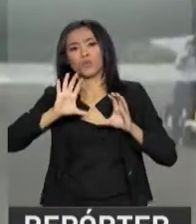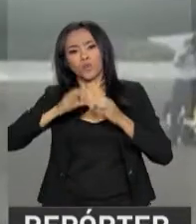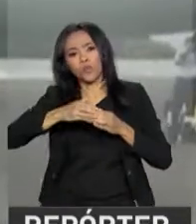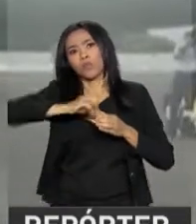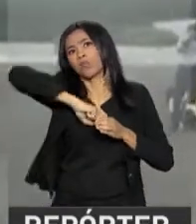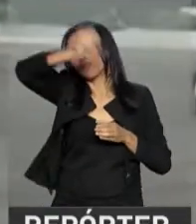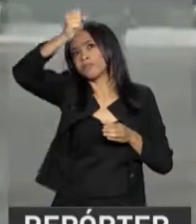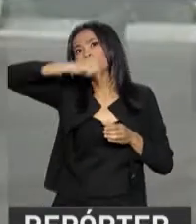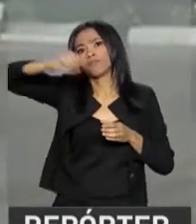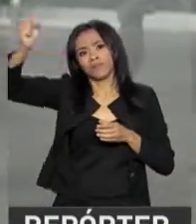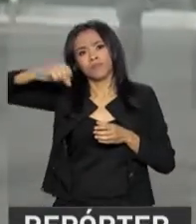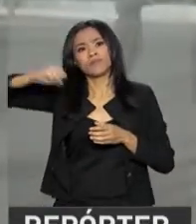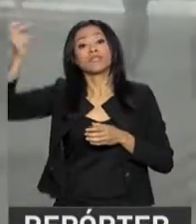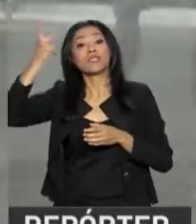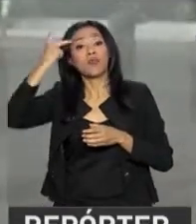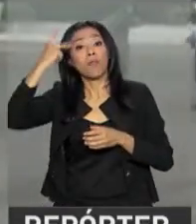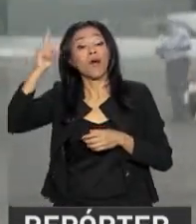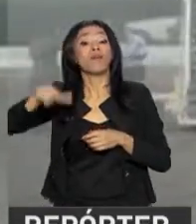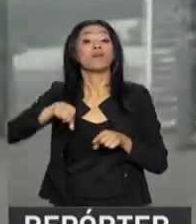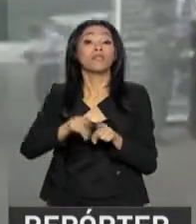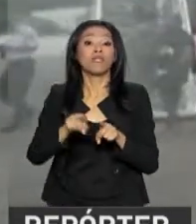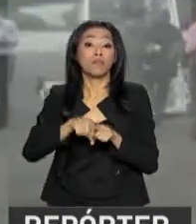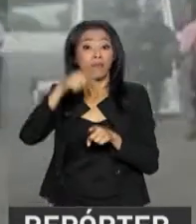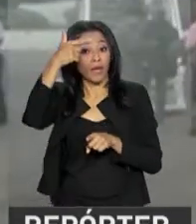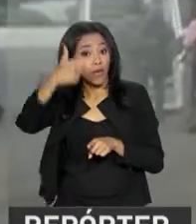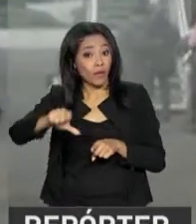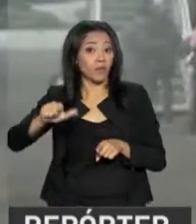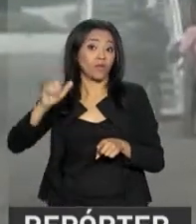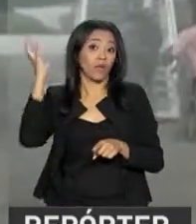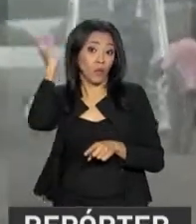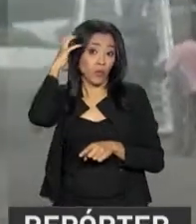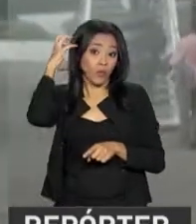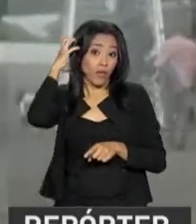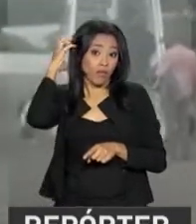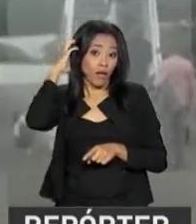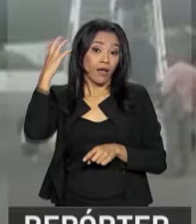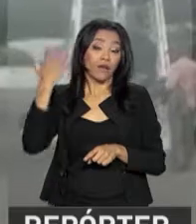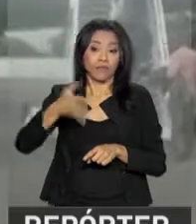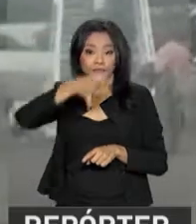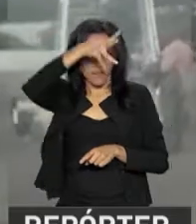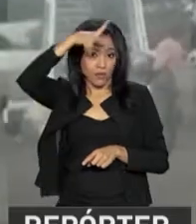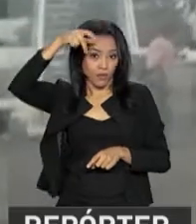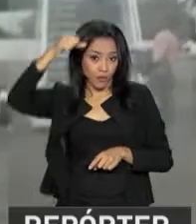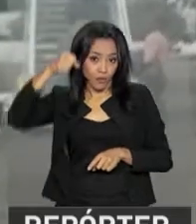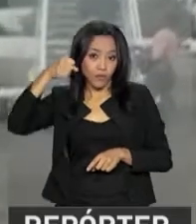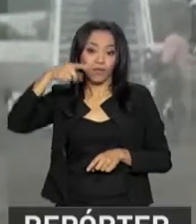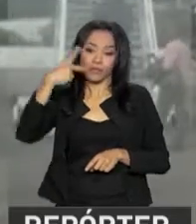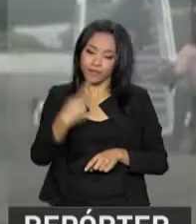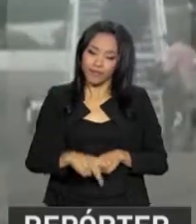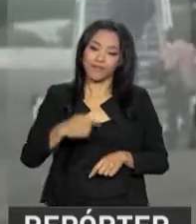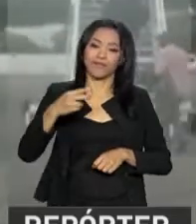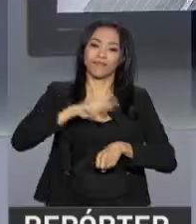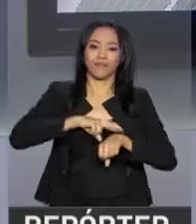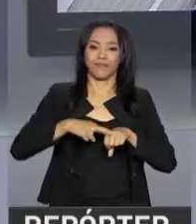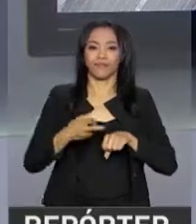também para São Paulo e para Cuiabá, no Mato Grosso. De Boa Vista, Luana